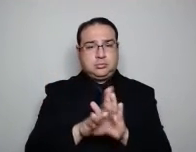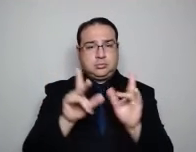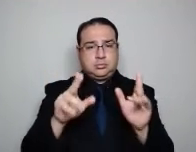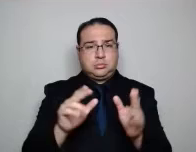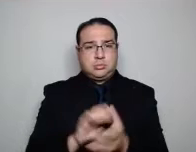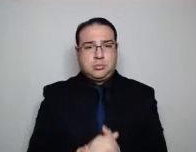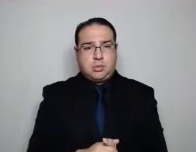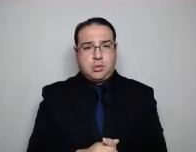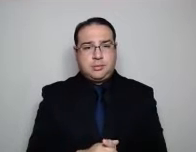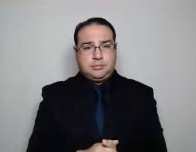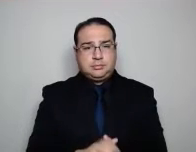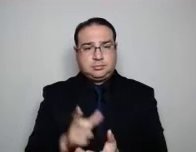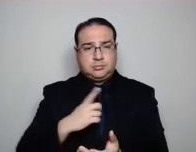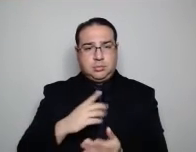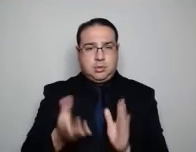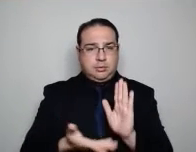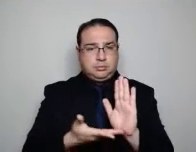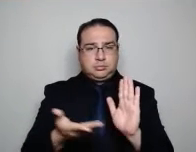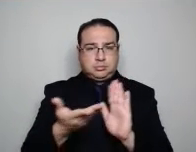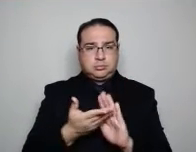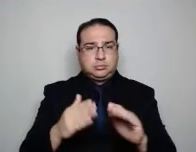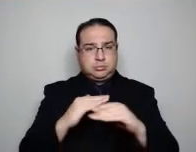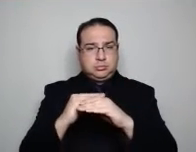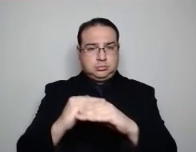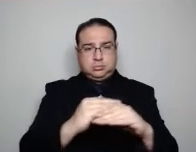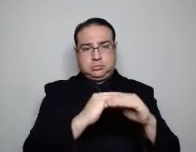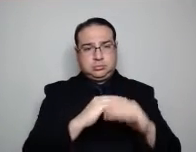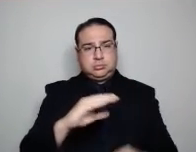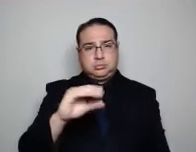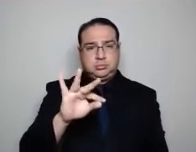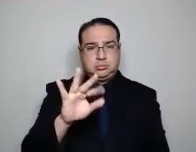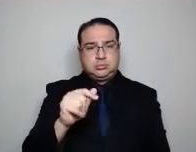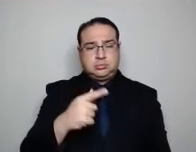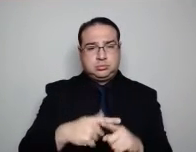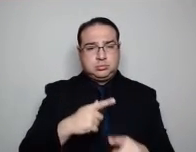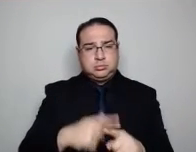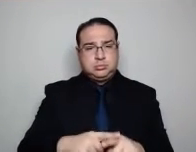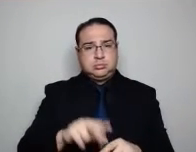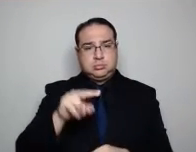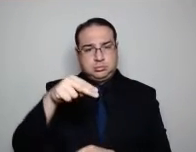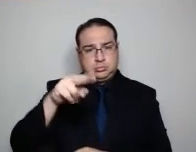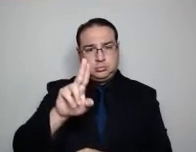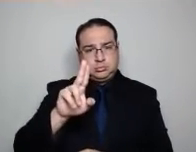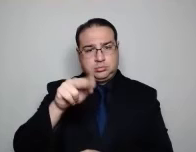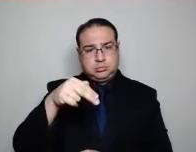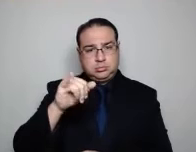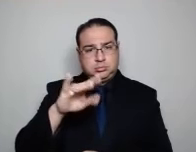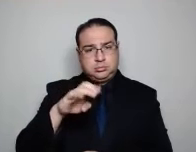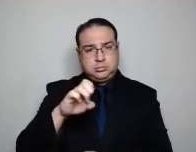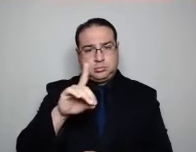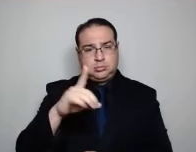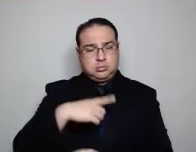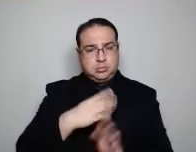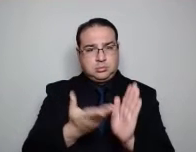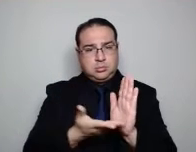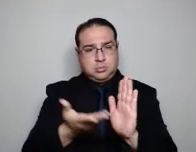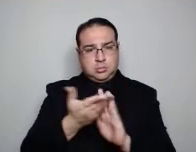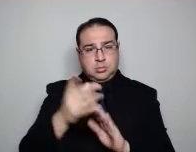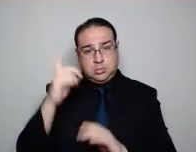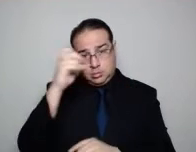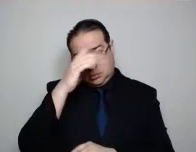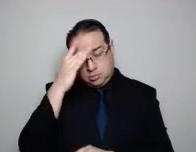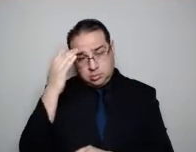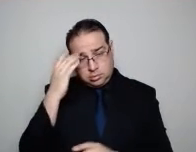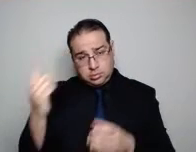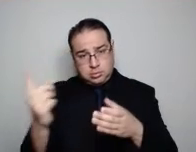eles têm que complementar. Todo mundo tem que ter a mesma cota. Por que que a Unimed está aumentando sem cobrar para quem está dentro? Para dificultar para quem for entrar.